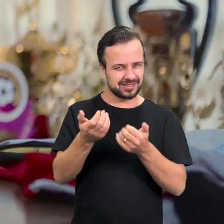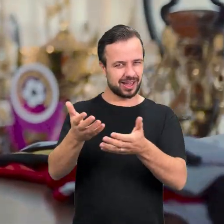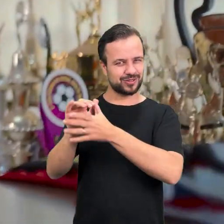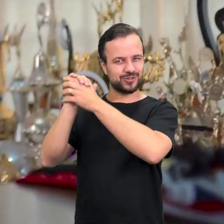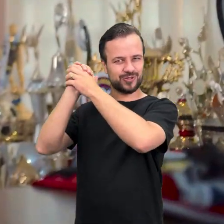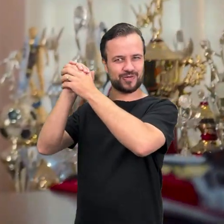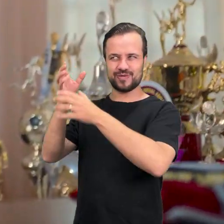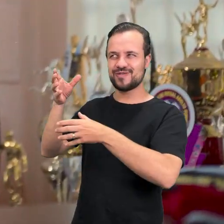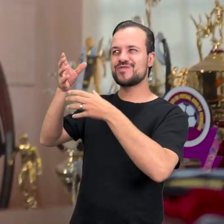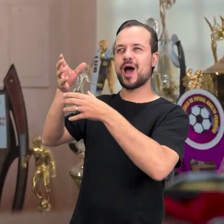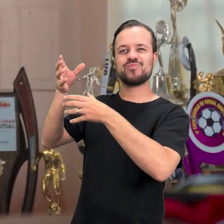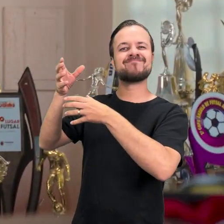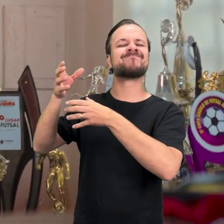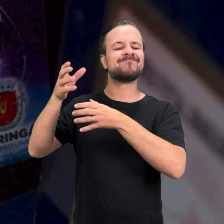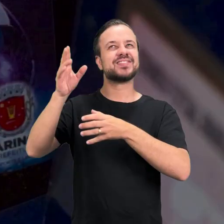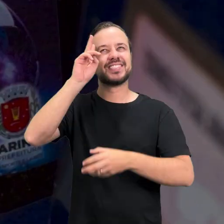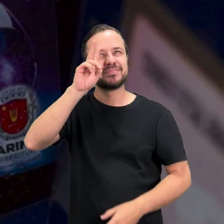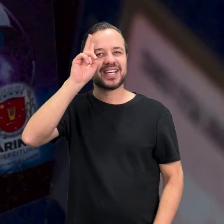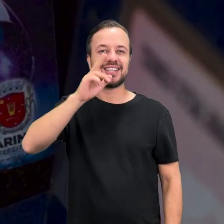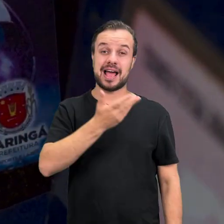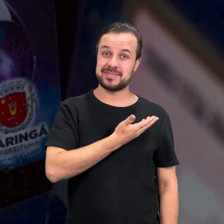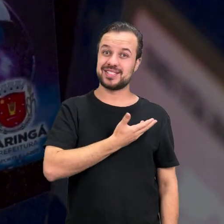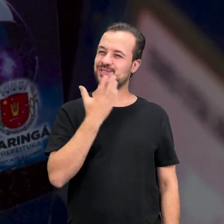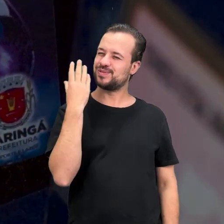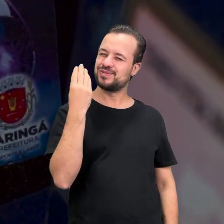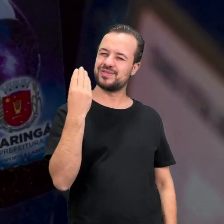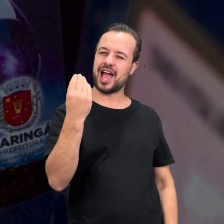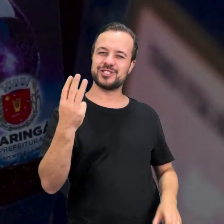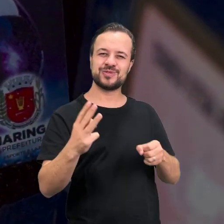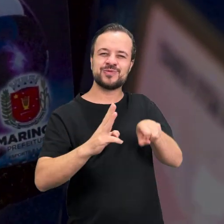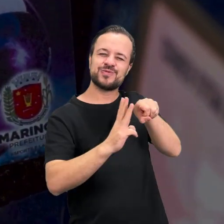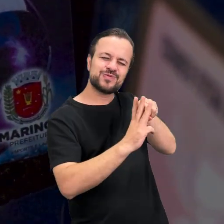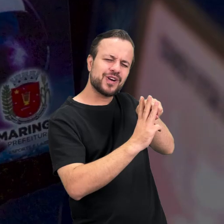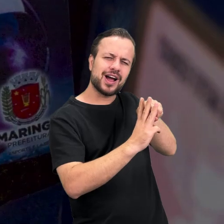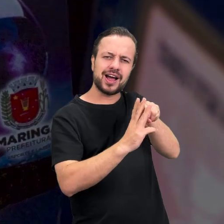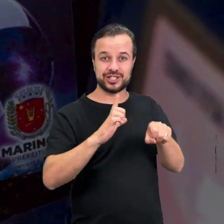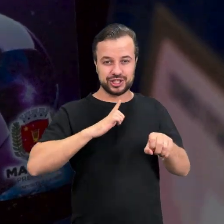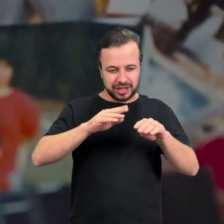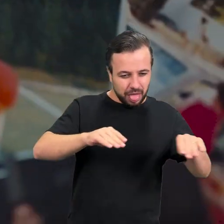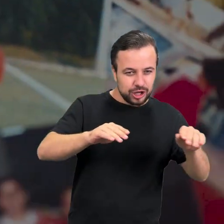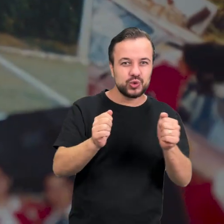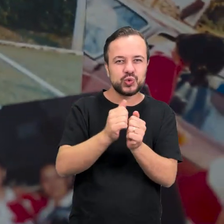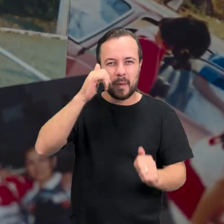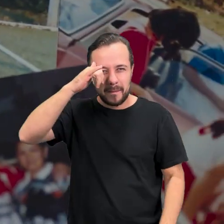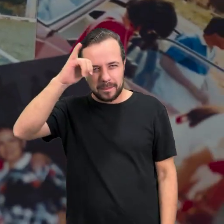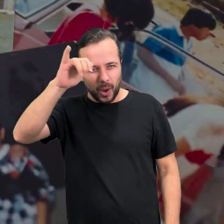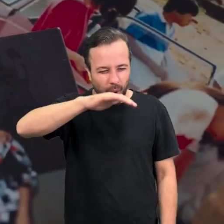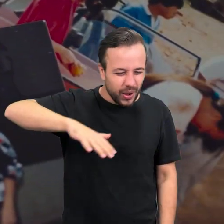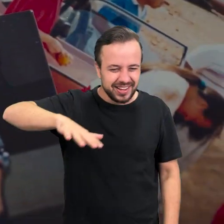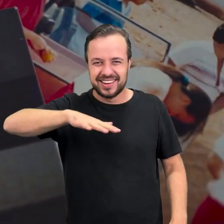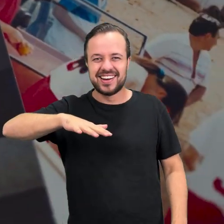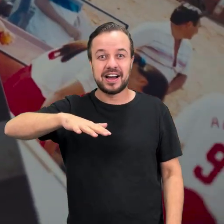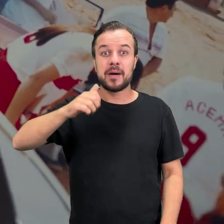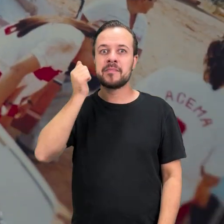troféus. Deixou lembranças, amizades, viagens de Kombi, campos de pasto divididos com gado, mães que